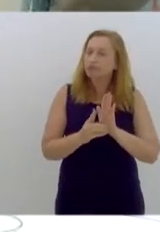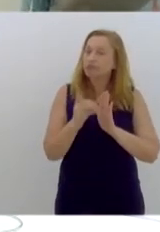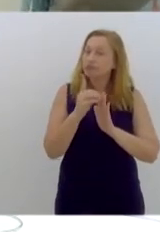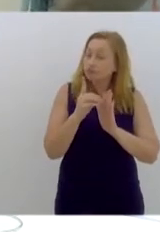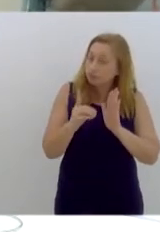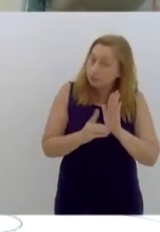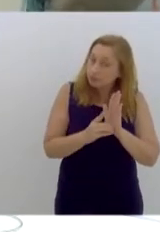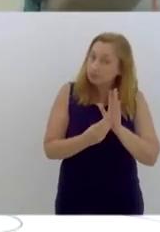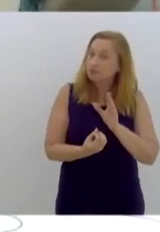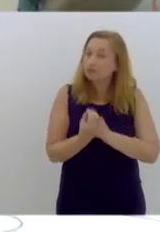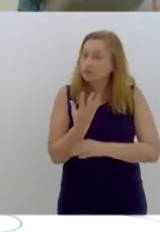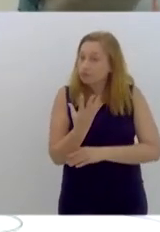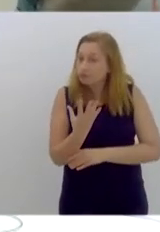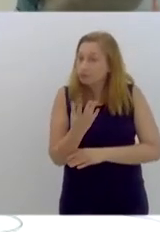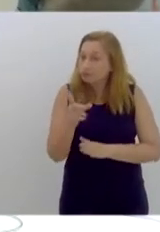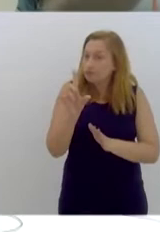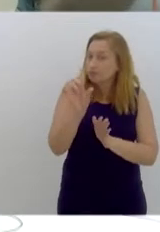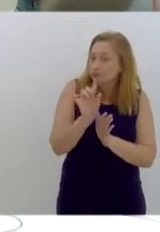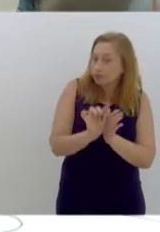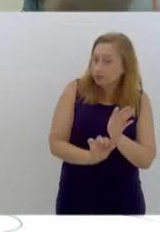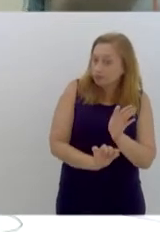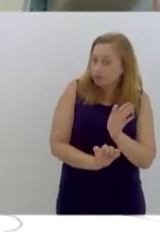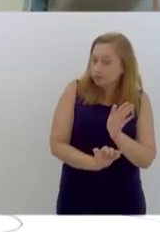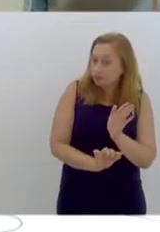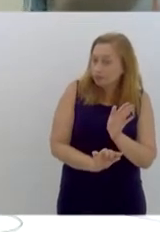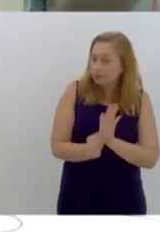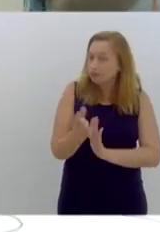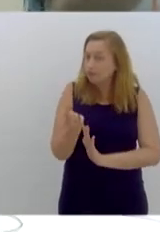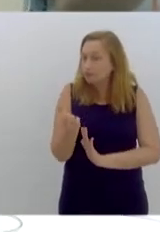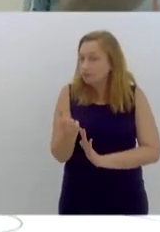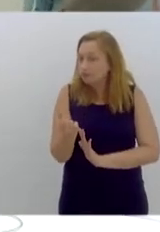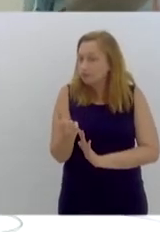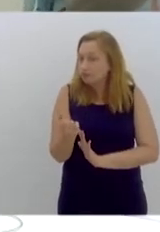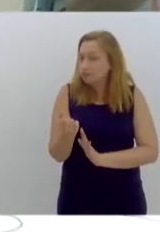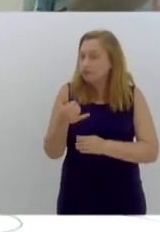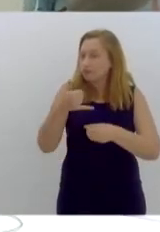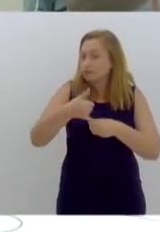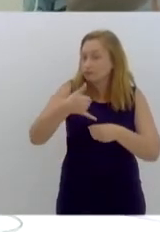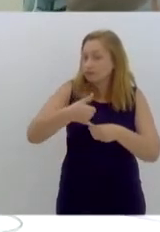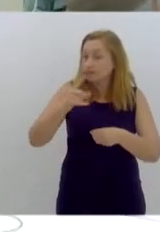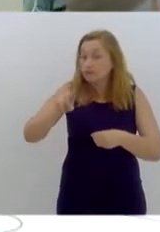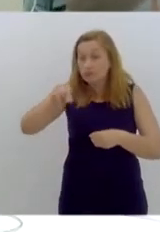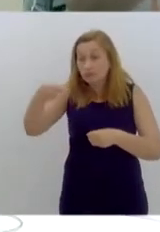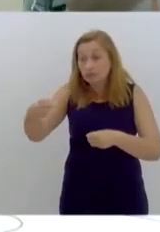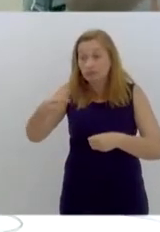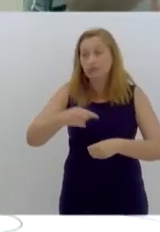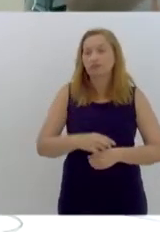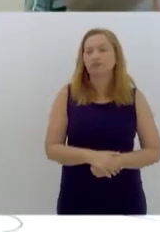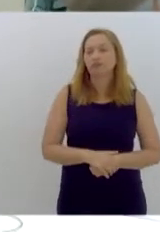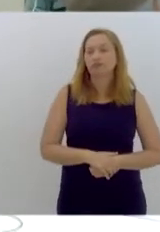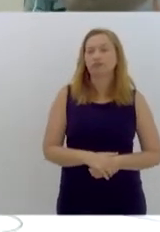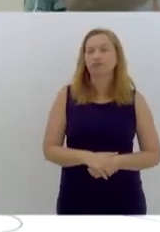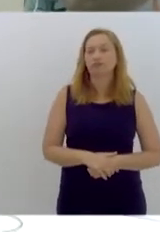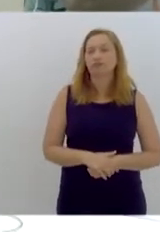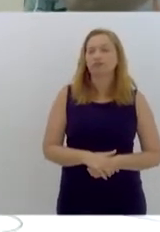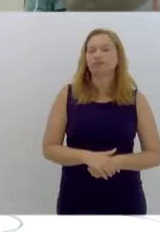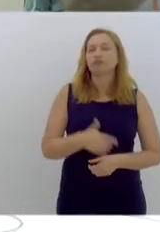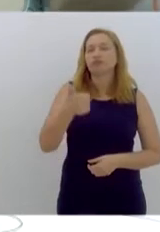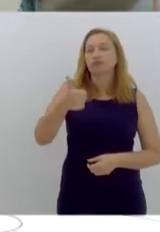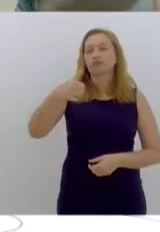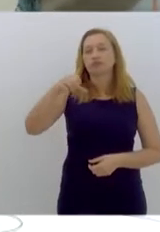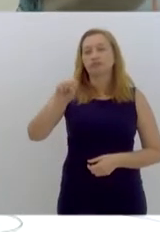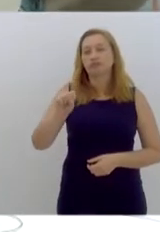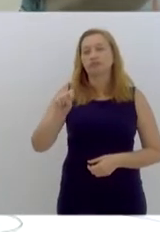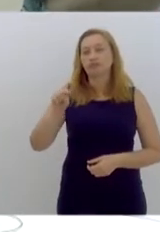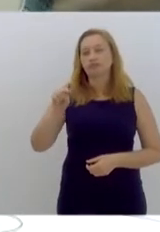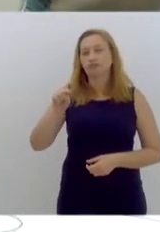por decreto, reduziu a alíquota dos combustíveis e outros para 18